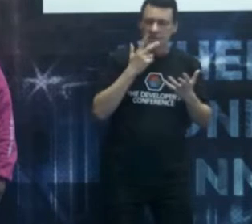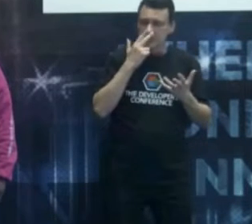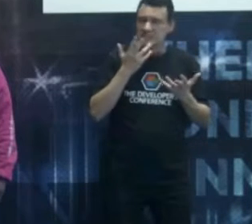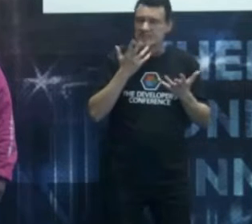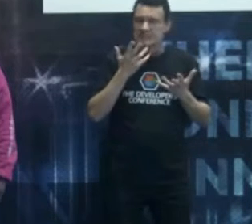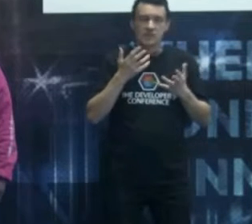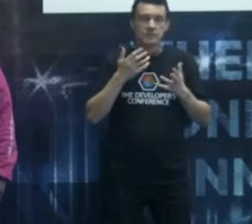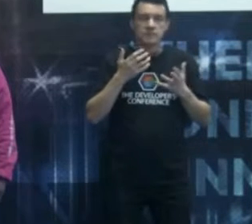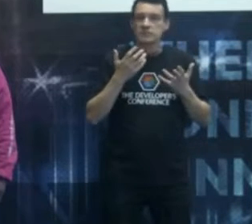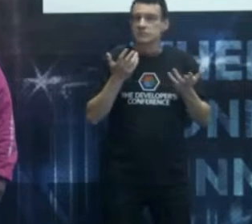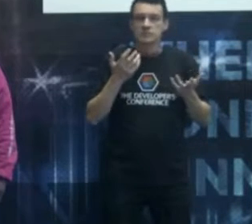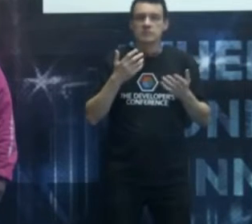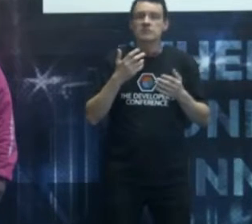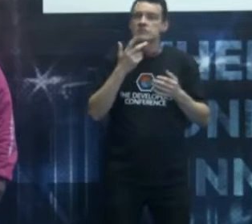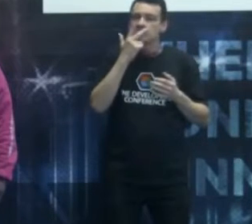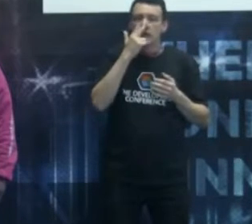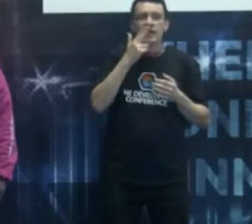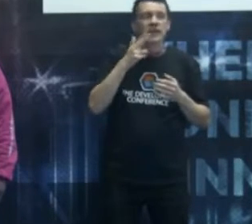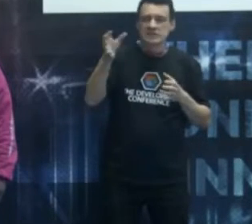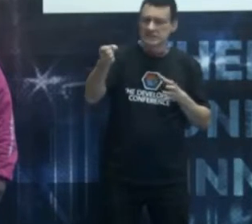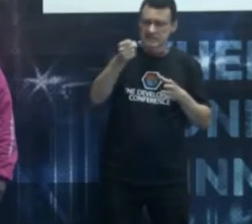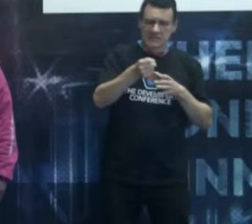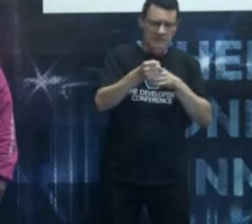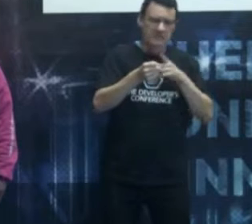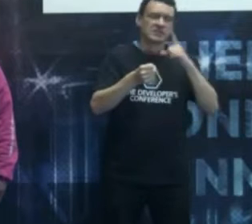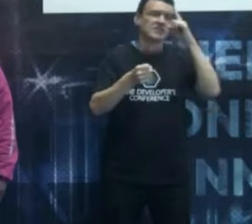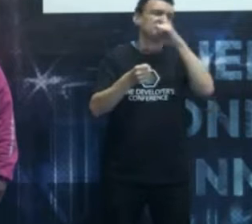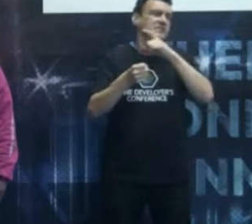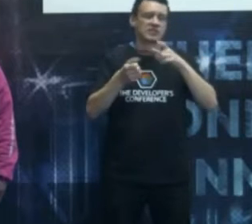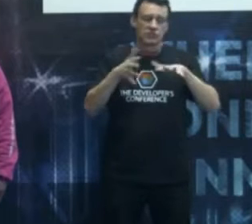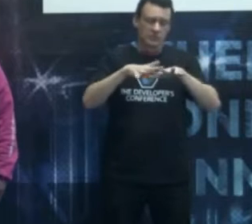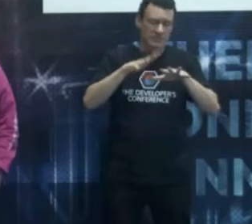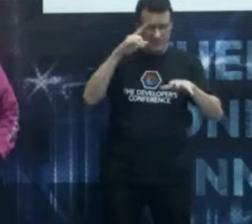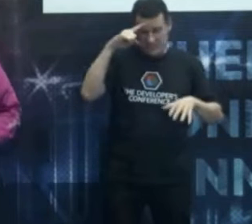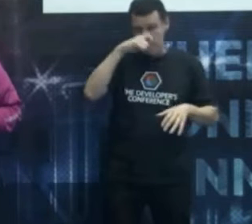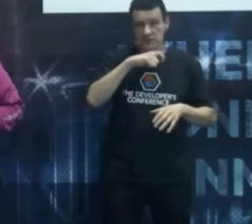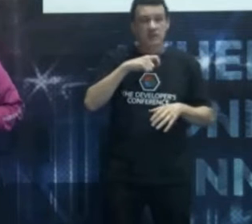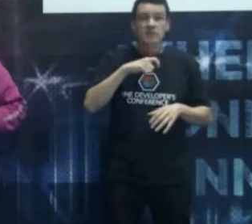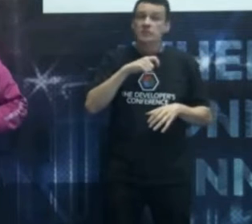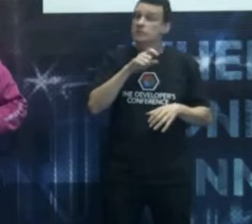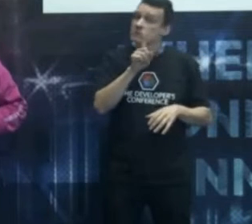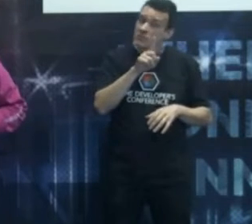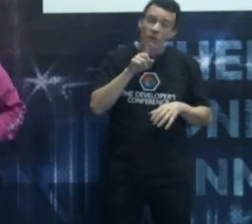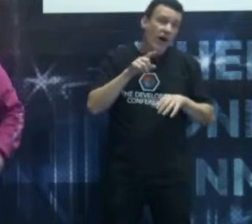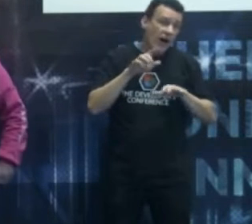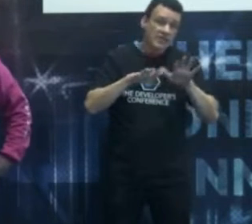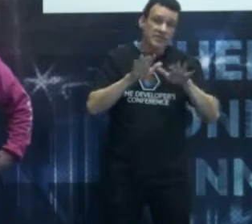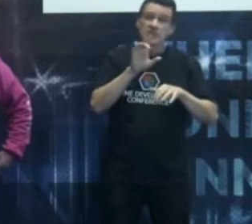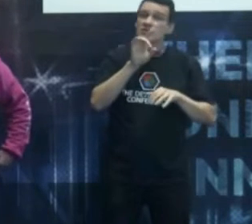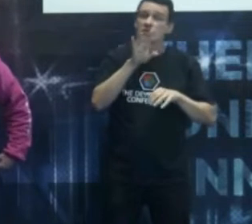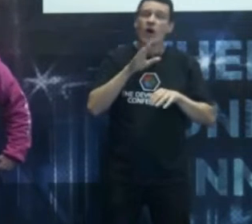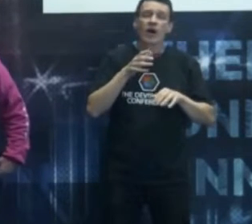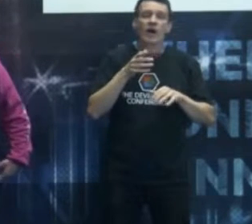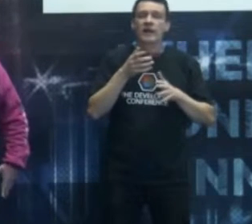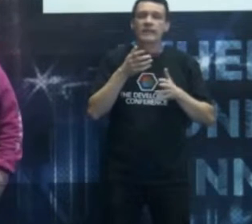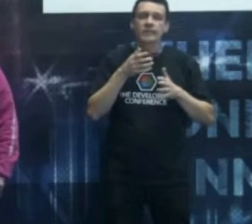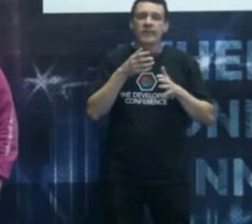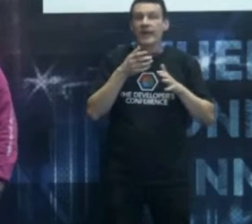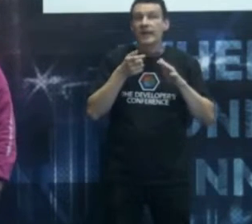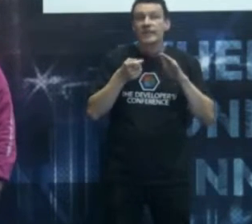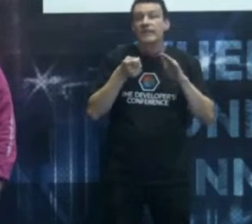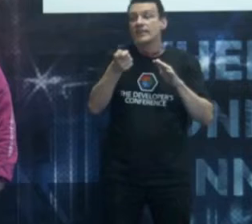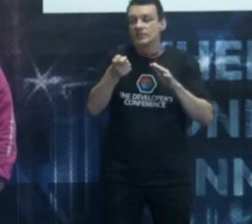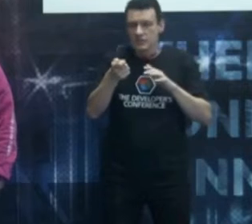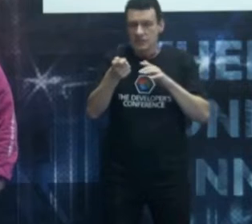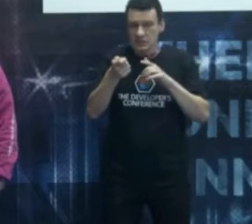árdua, fosse complexa, e muitas vezes ela só exige investimento de tempo, investimento de